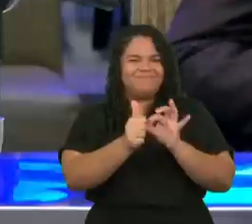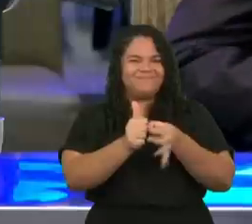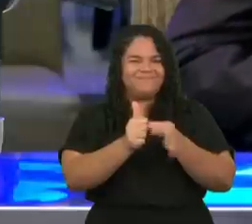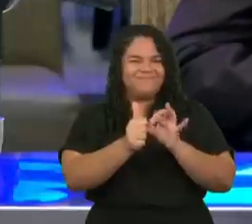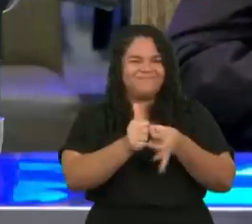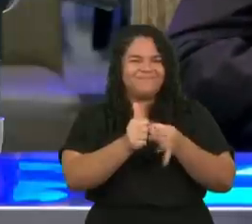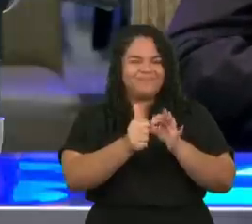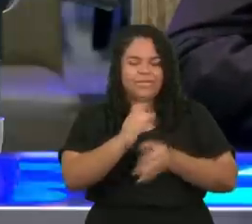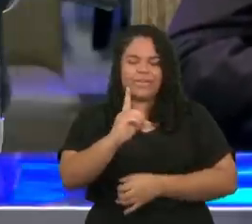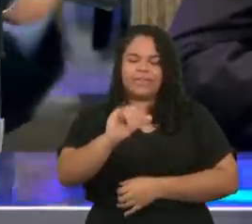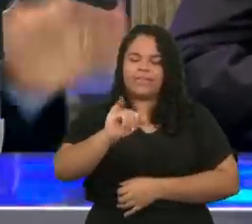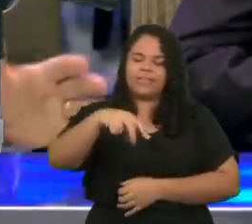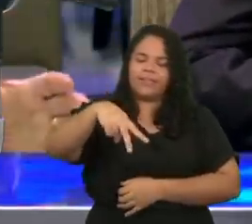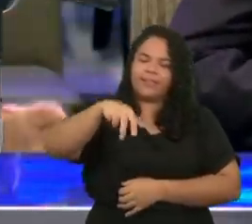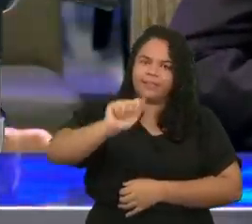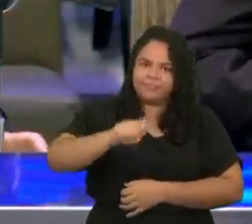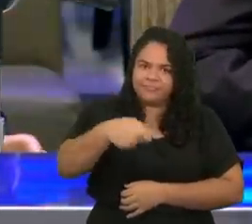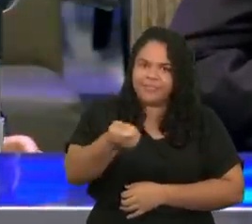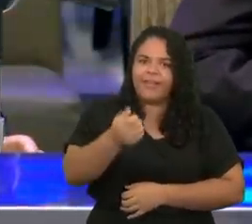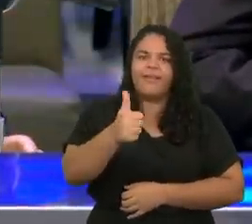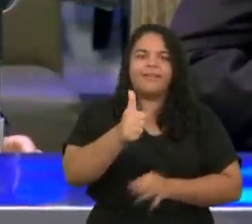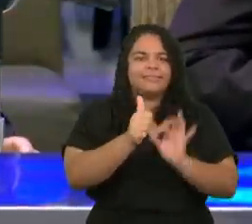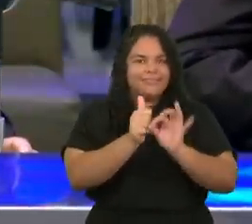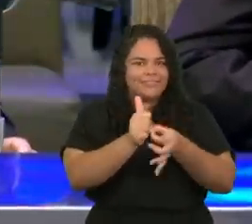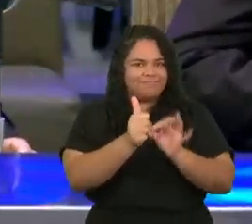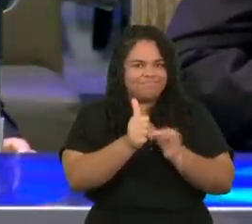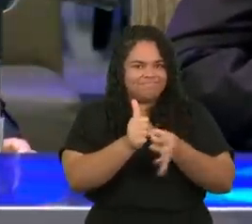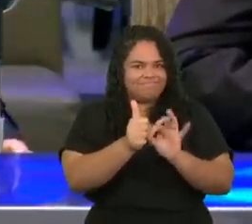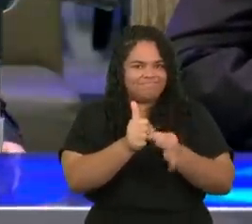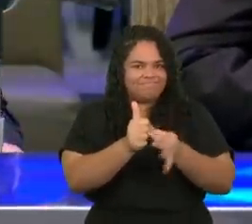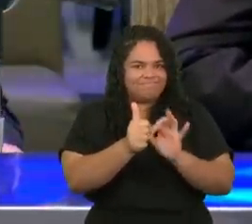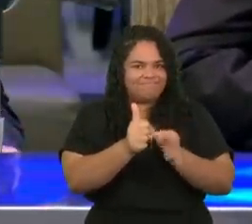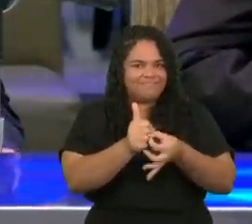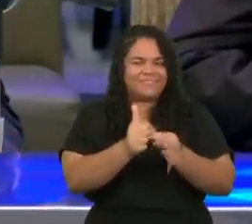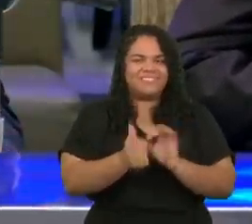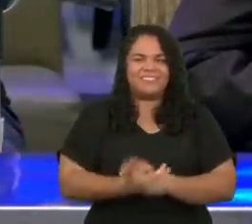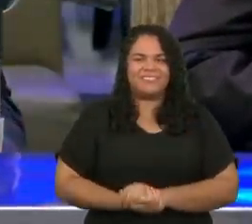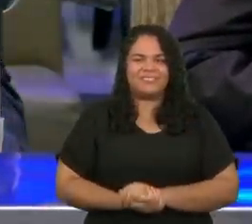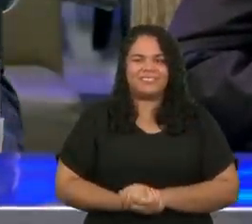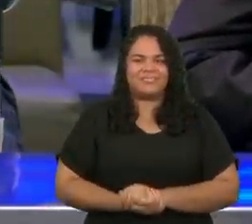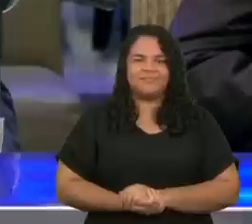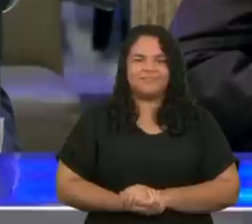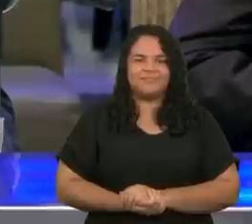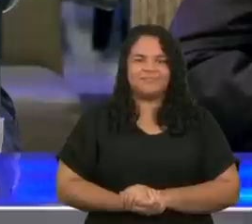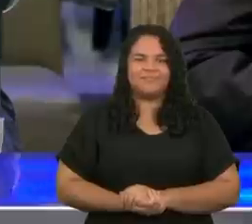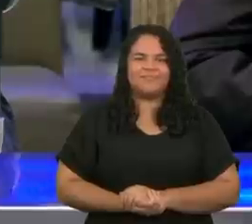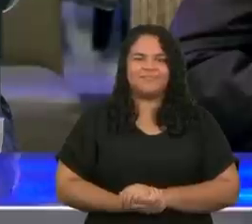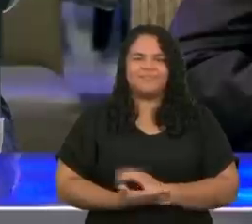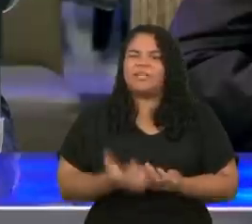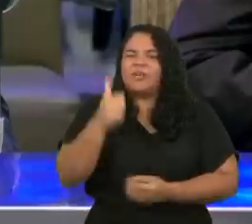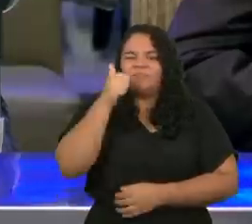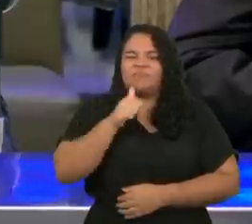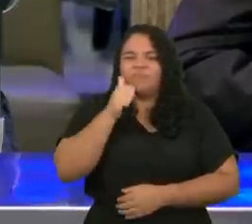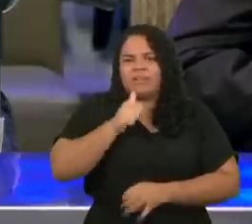aqui que de nós saiu eu disse aqui é os irmãos que ela saiu saiu com